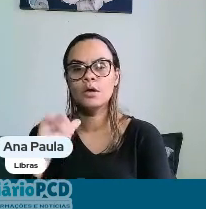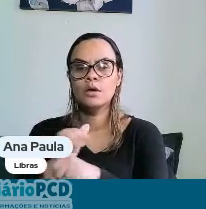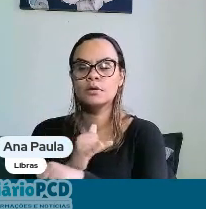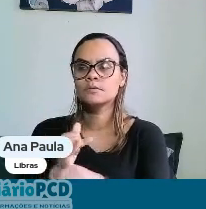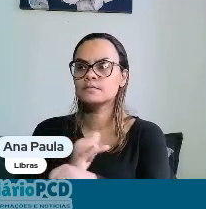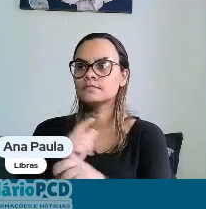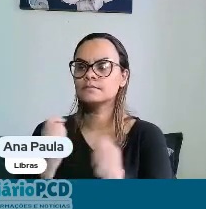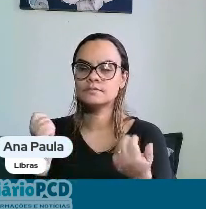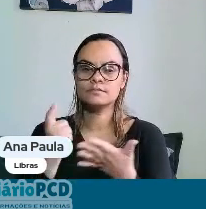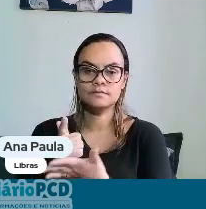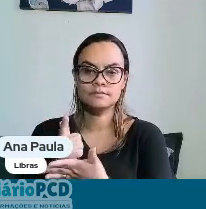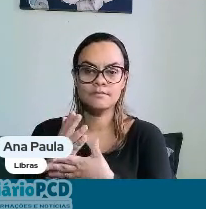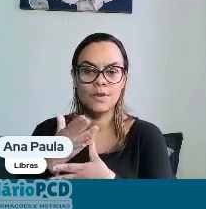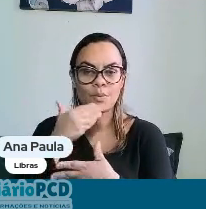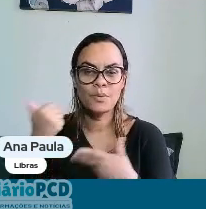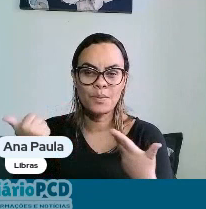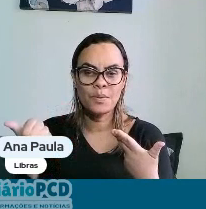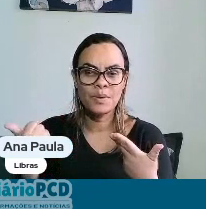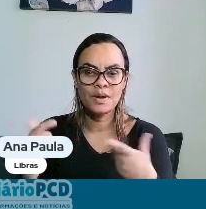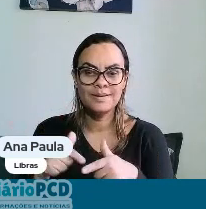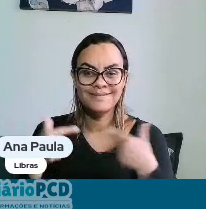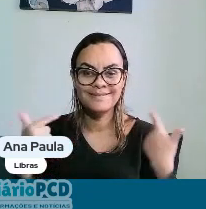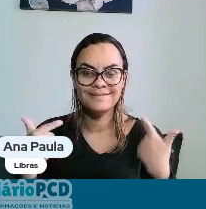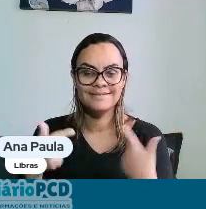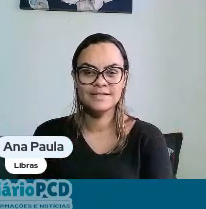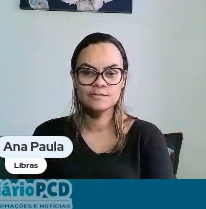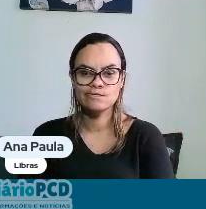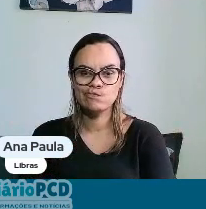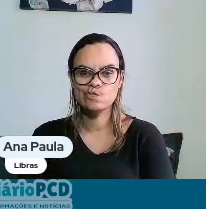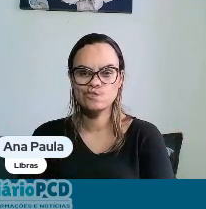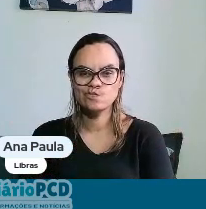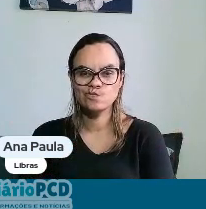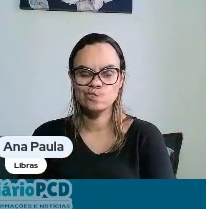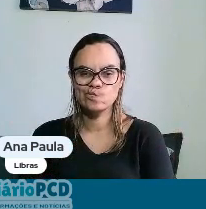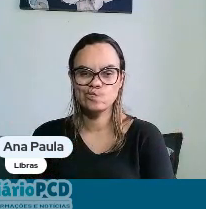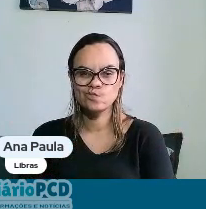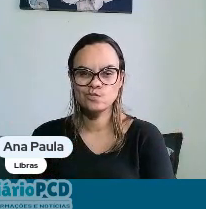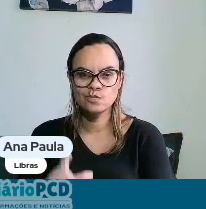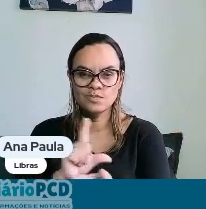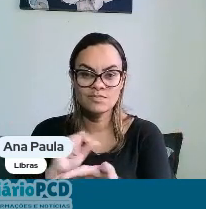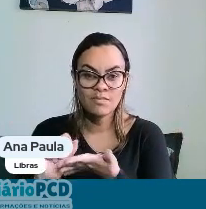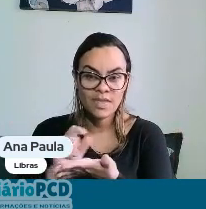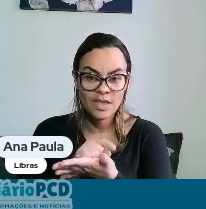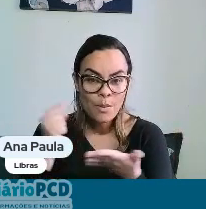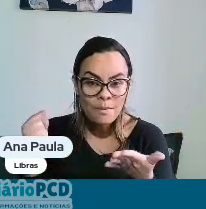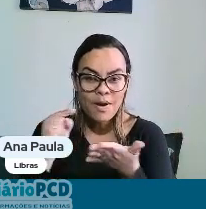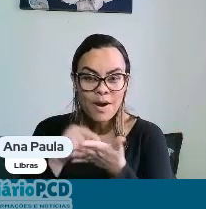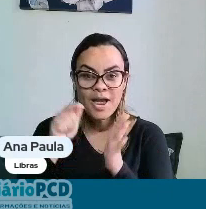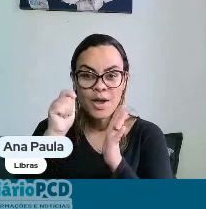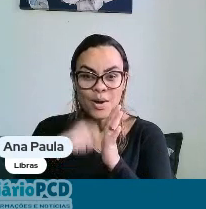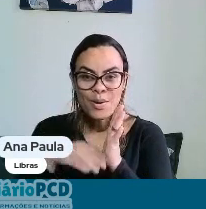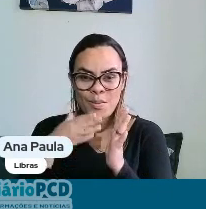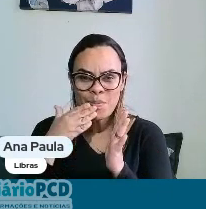um tratamento privilegiado aos deficientes físicos em matéria tributária. Um artigo desses